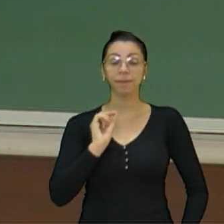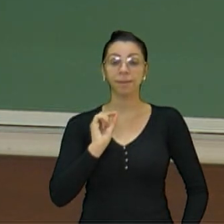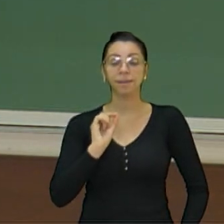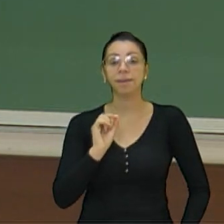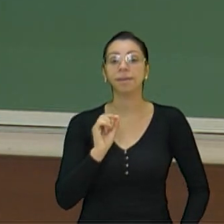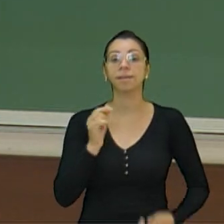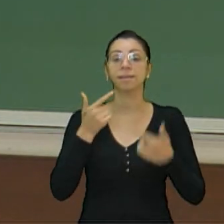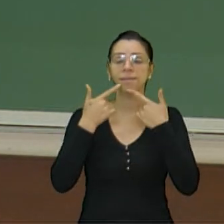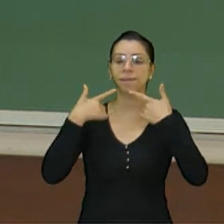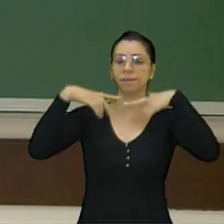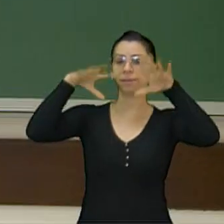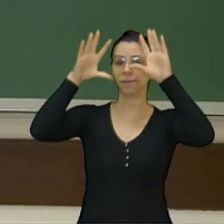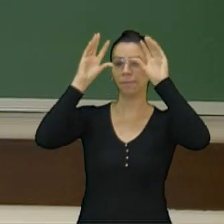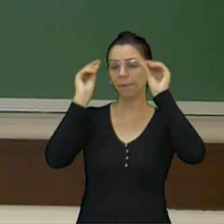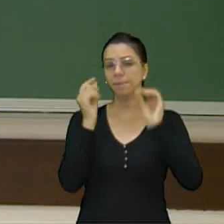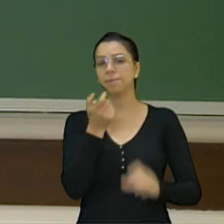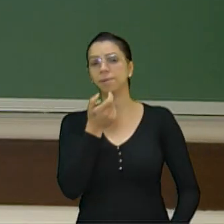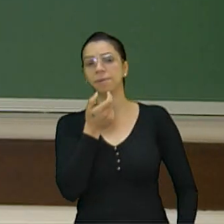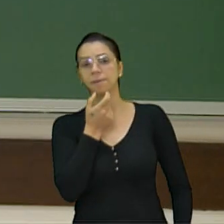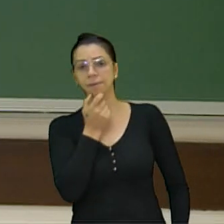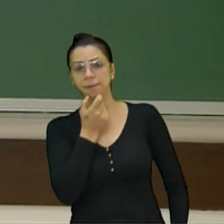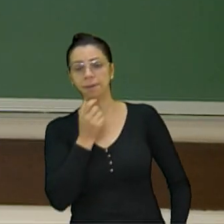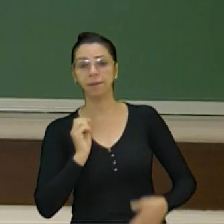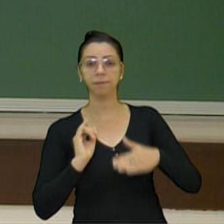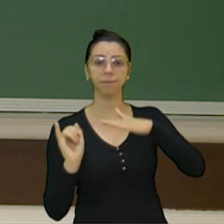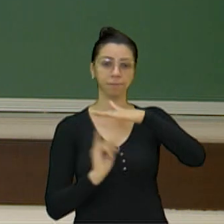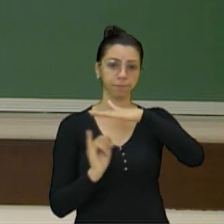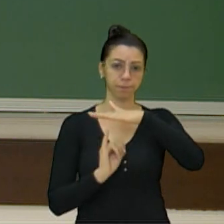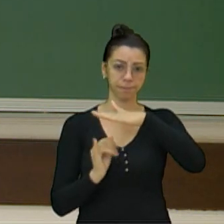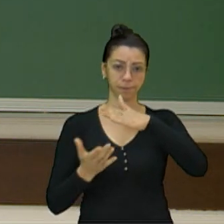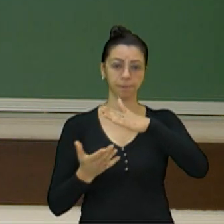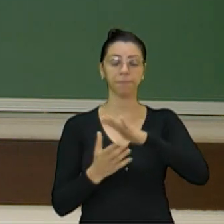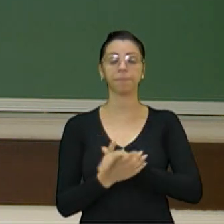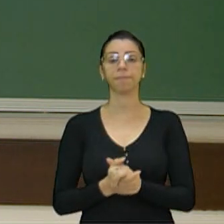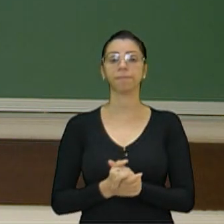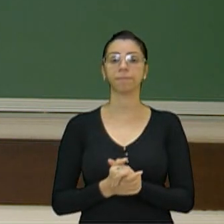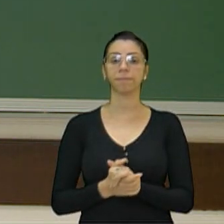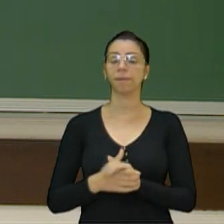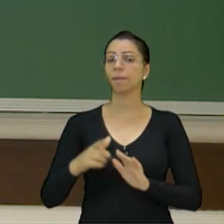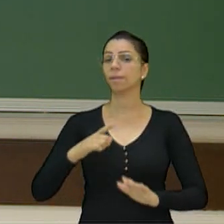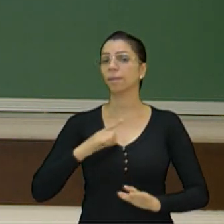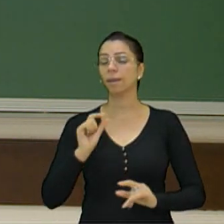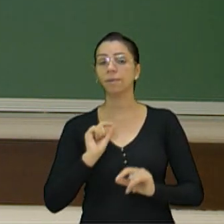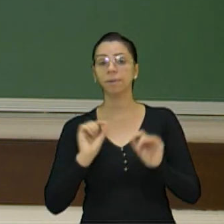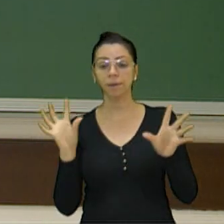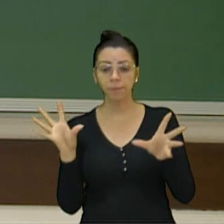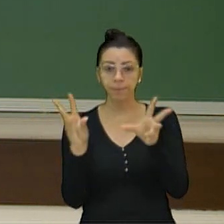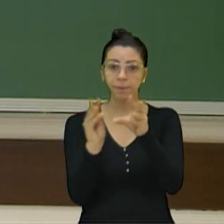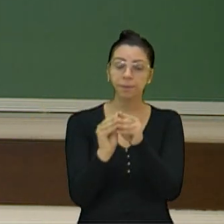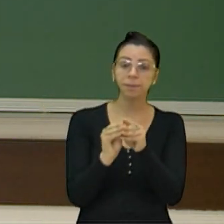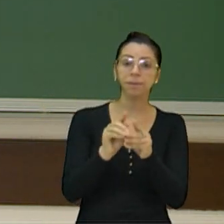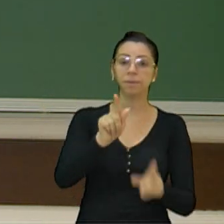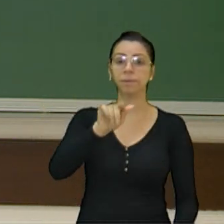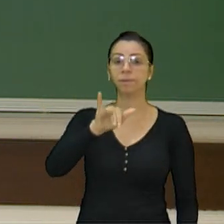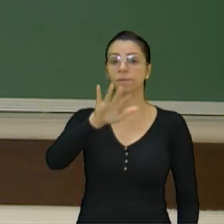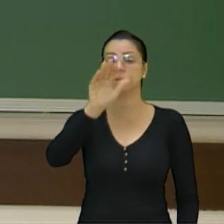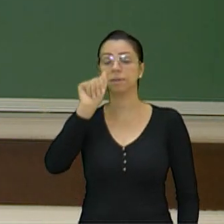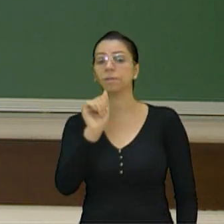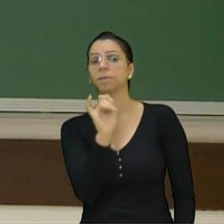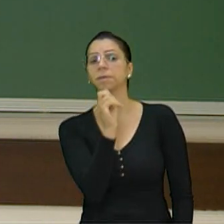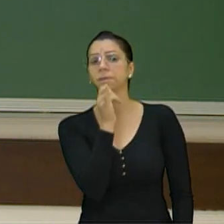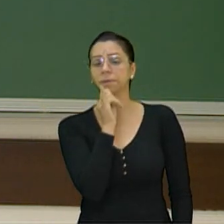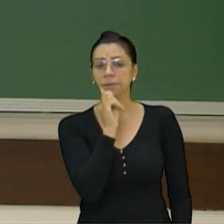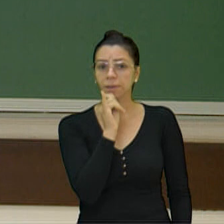gente viu expressões, a gente falou sobre gírias, a gente viu também as contrações, né? Vimos alguns exemplos